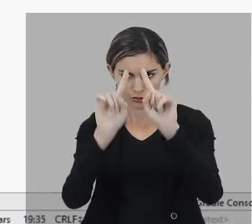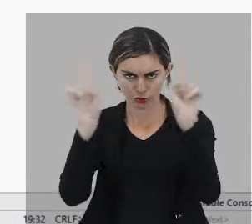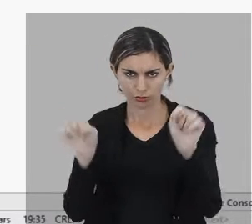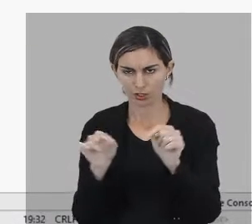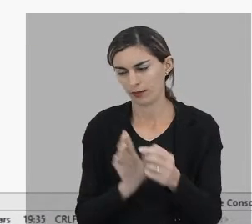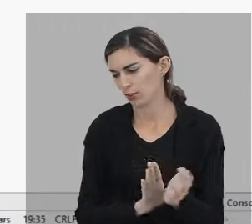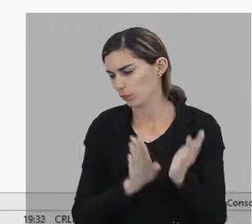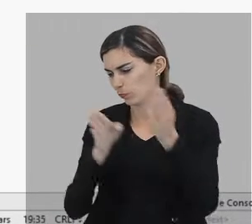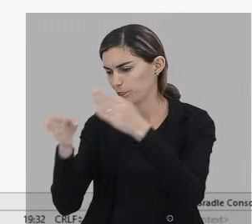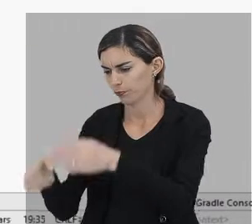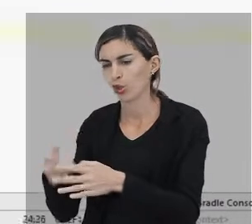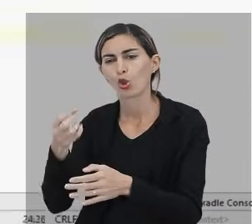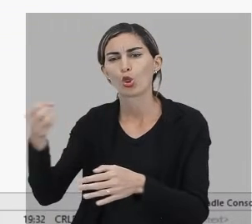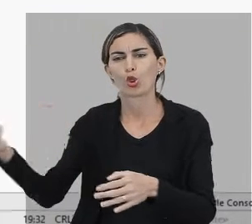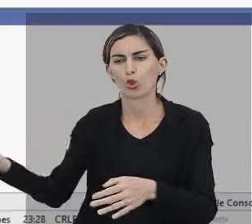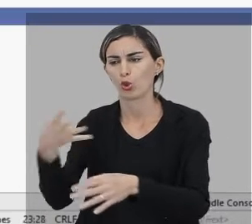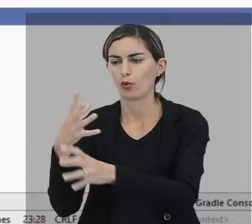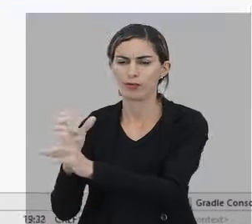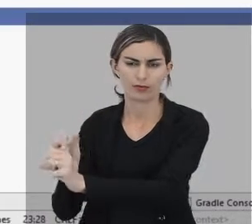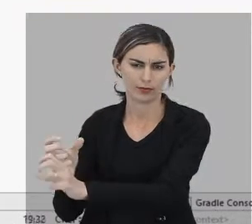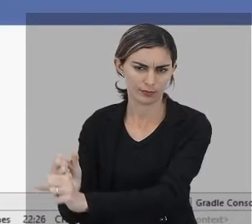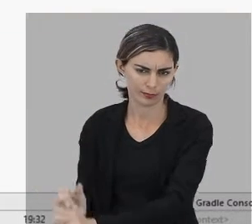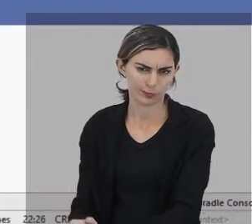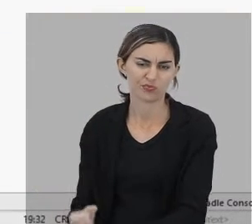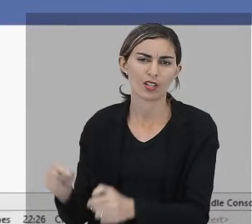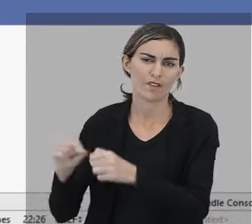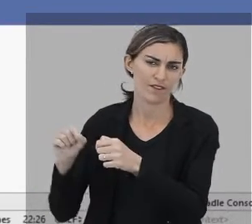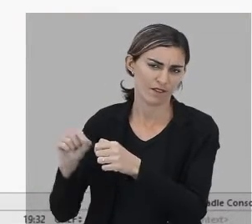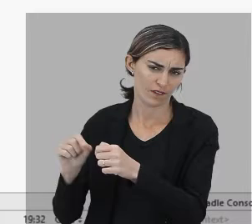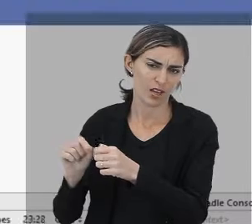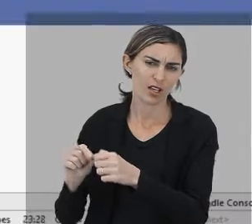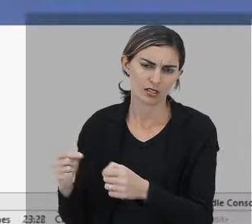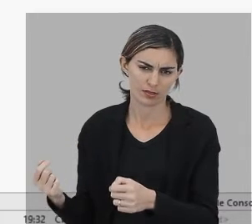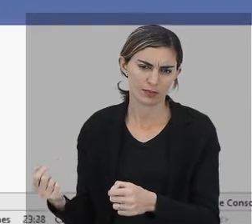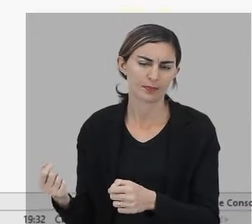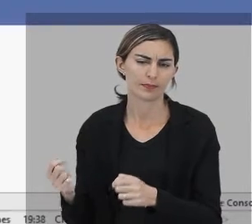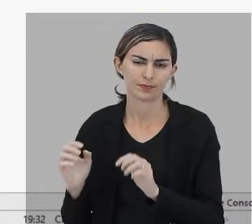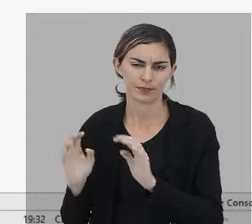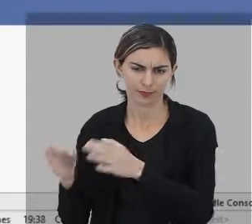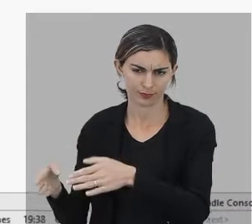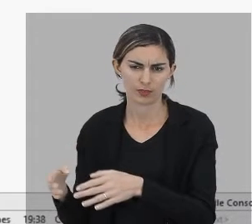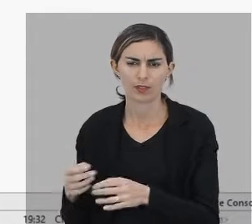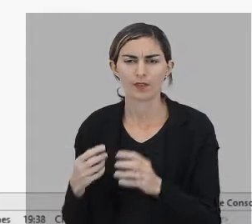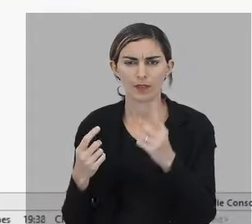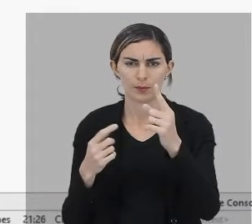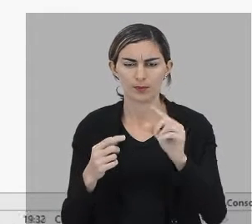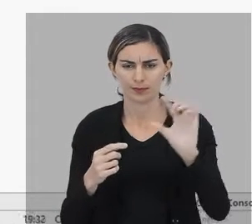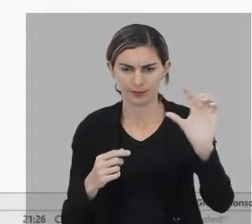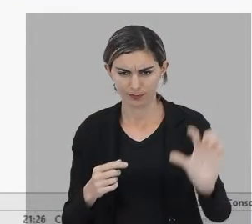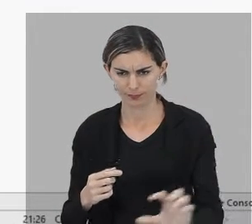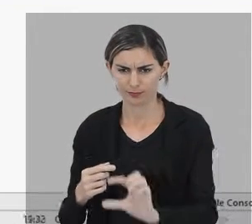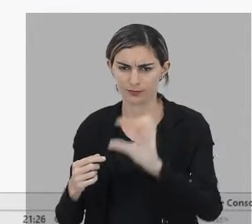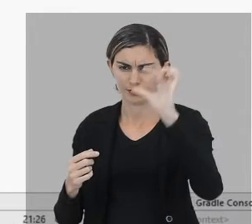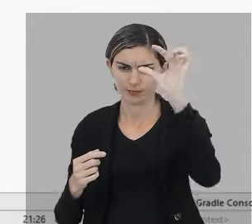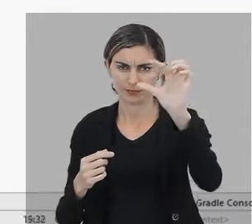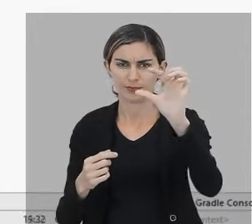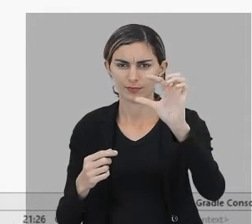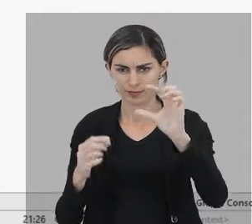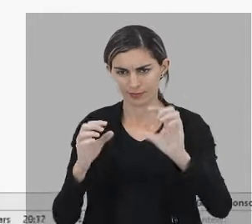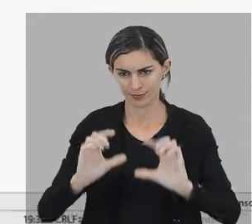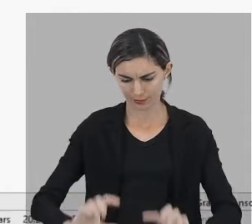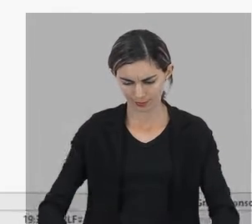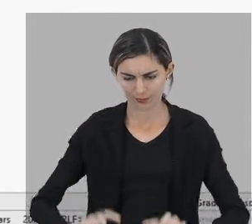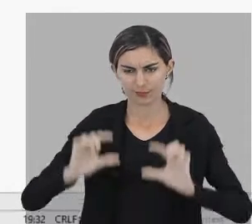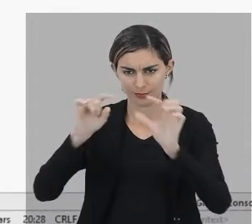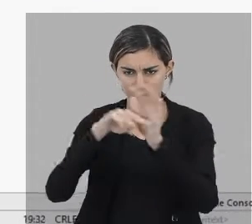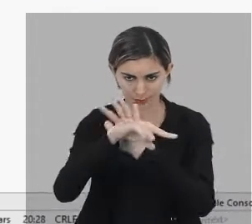palavra-chave para o novo contador. Então, para ele fazer mais sentido, vamos mover para aqui para cima. Então, ele sempre